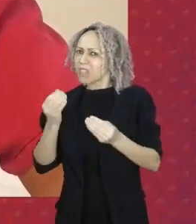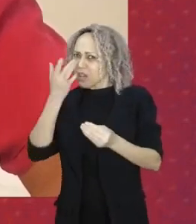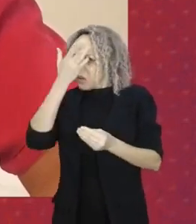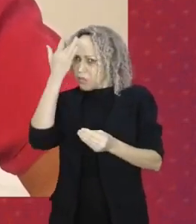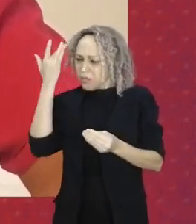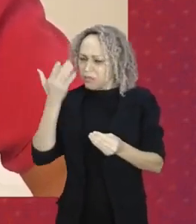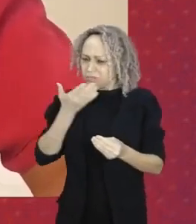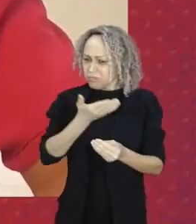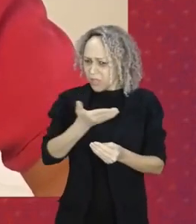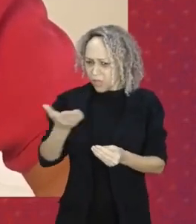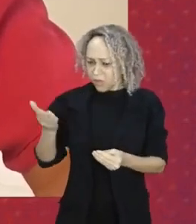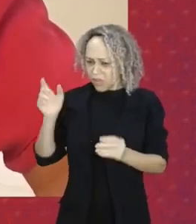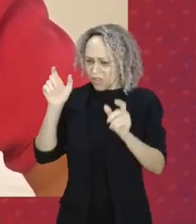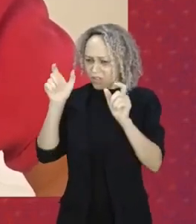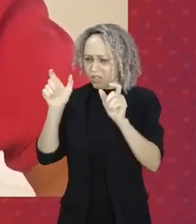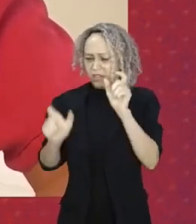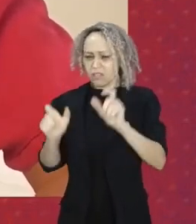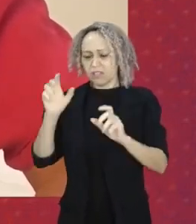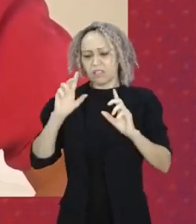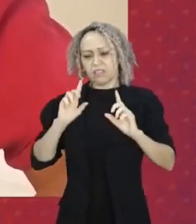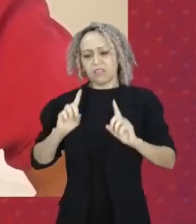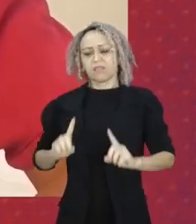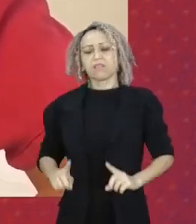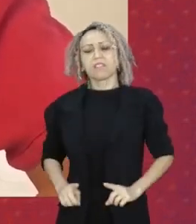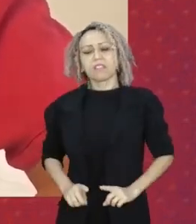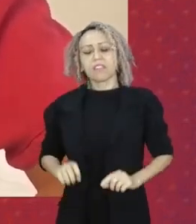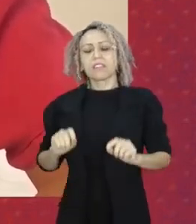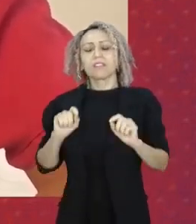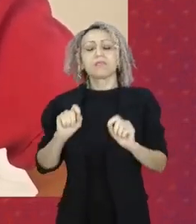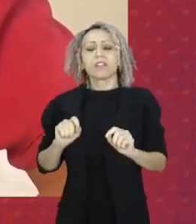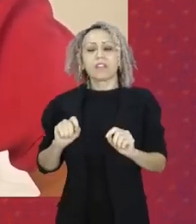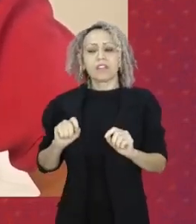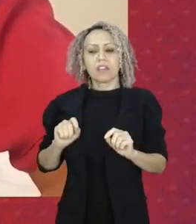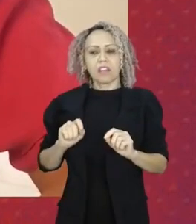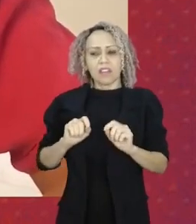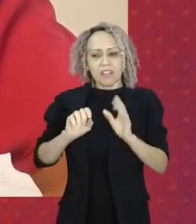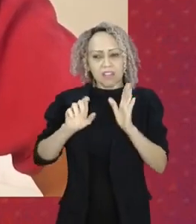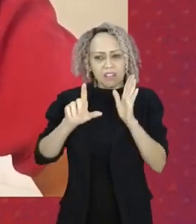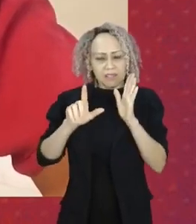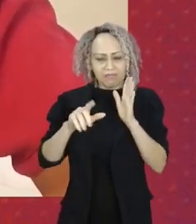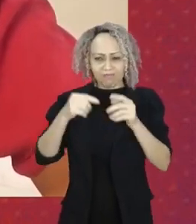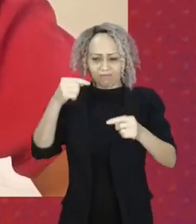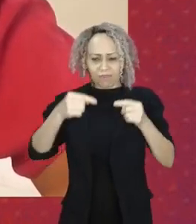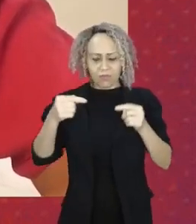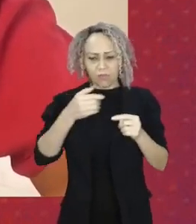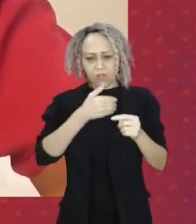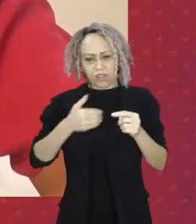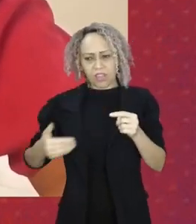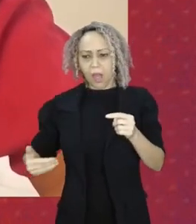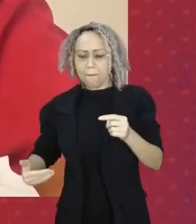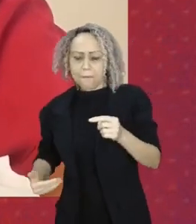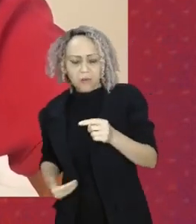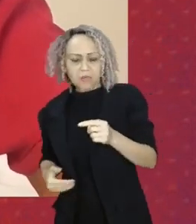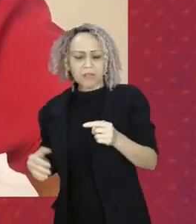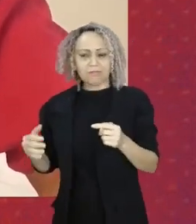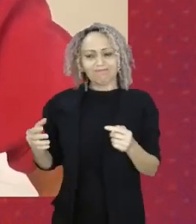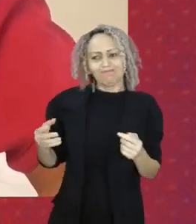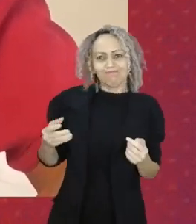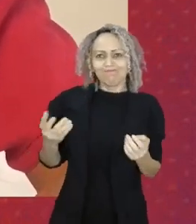deficiência, as decisões relativas à implementação das políticas públicas, elas